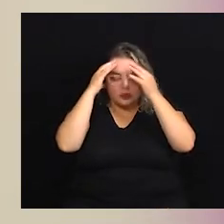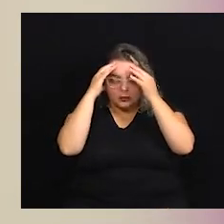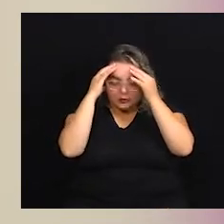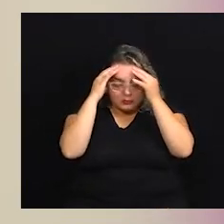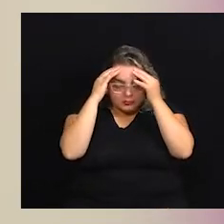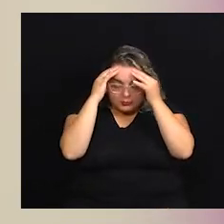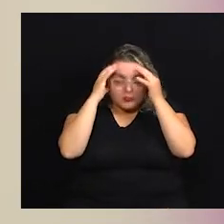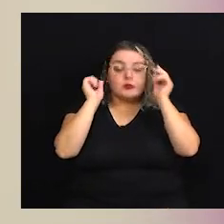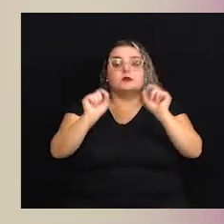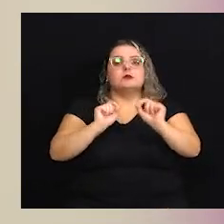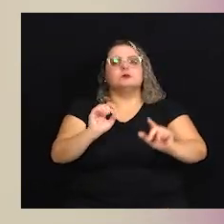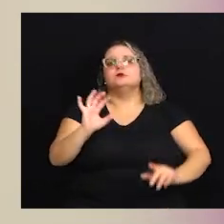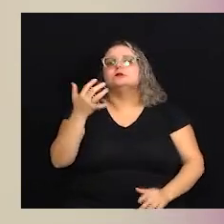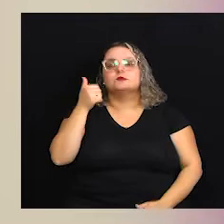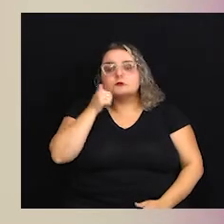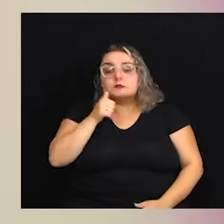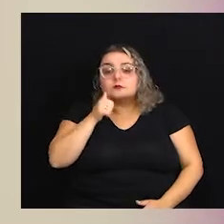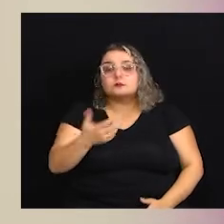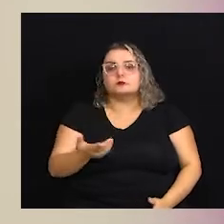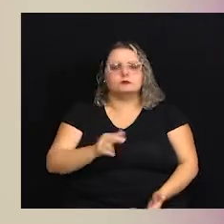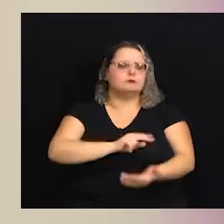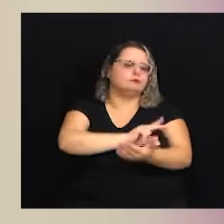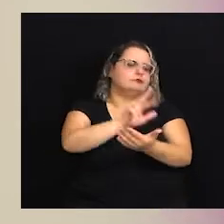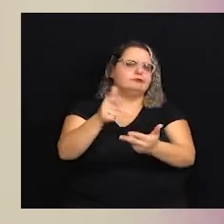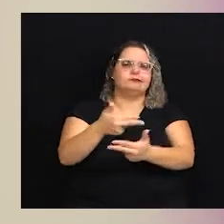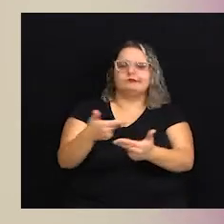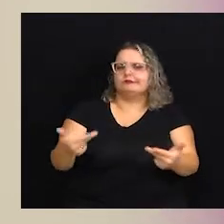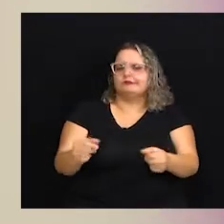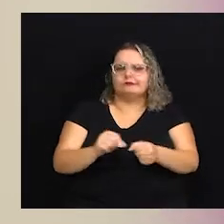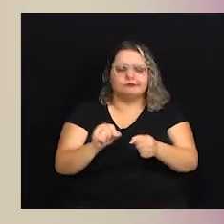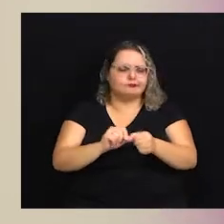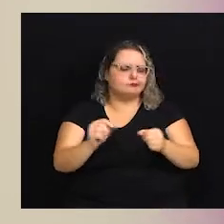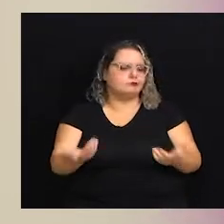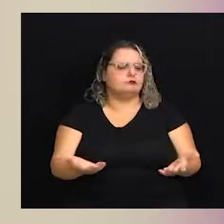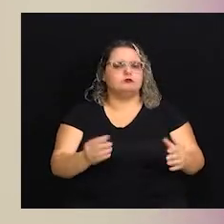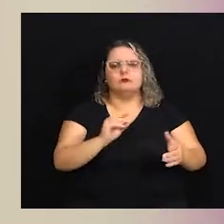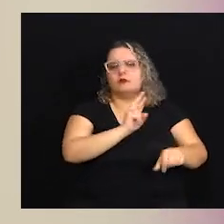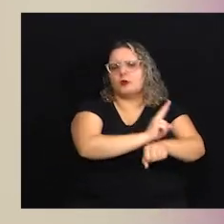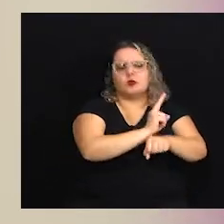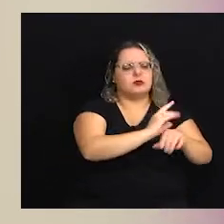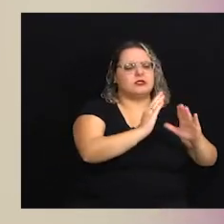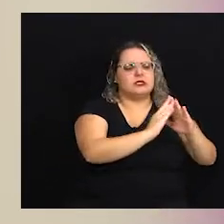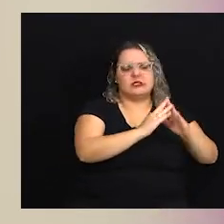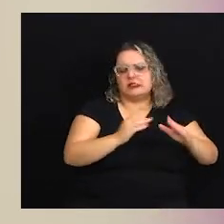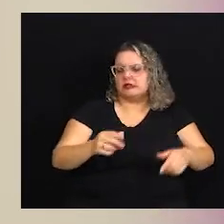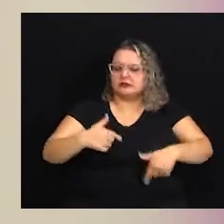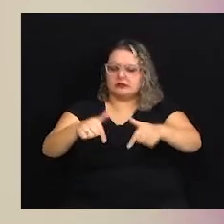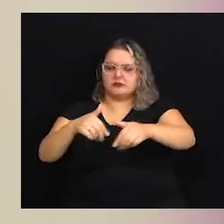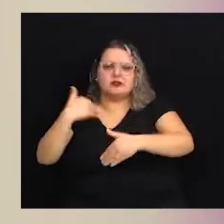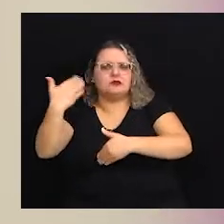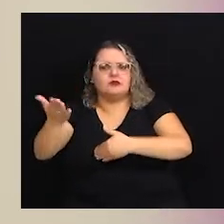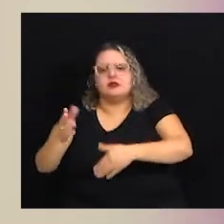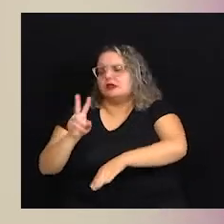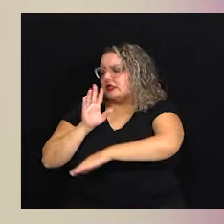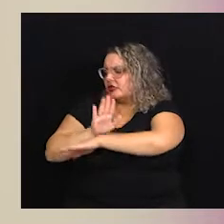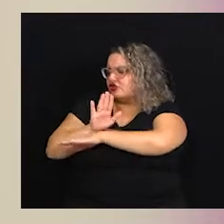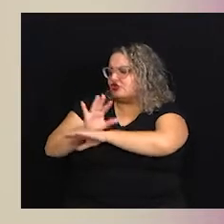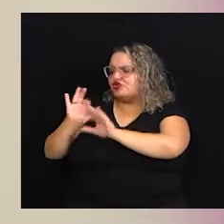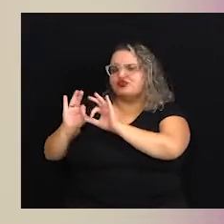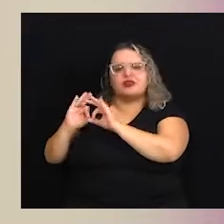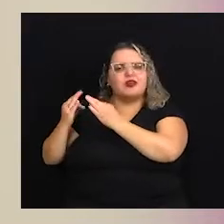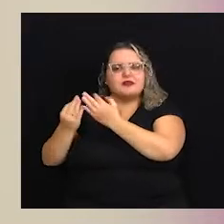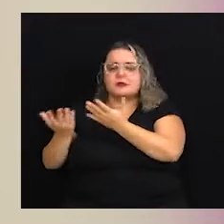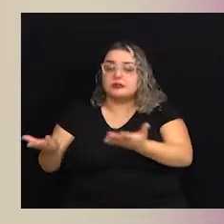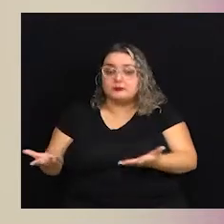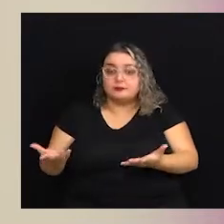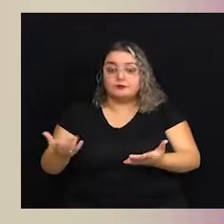isso que acontece com a mulher é multitarefa, cuida da casa, trabalha fora, tem que se cuidar, tem que ajudar a família. A mulher